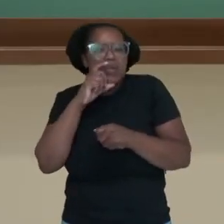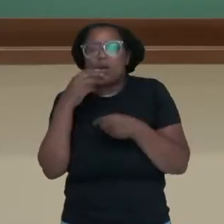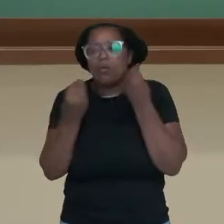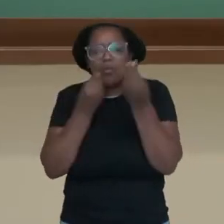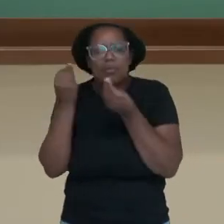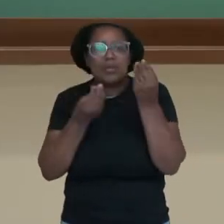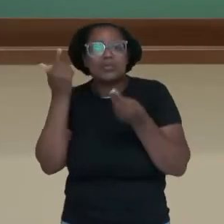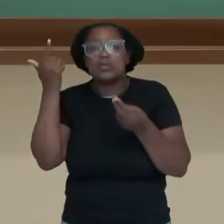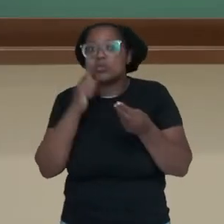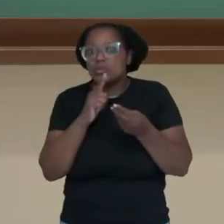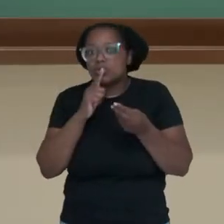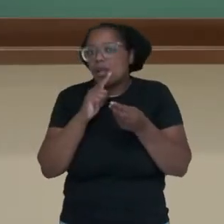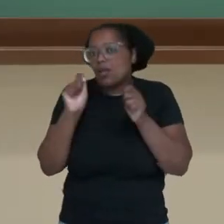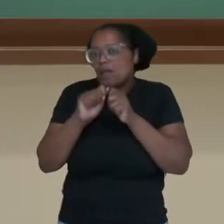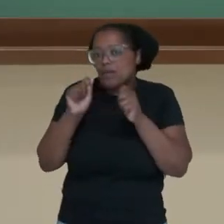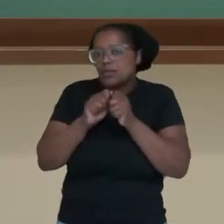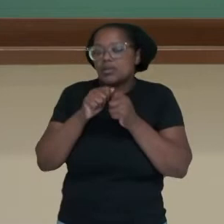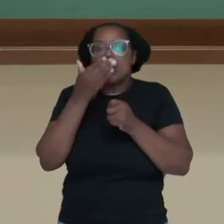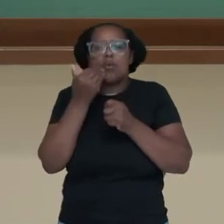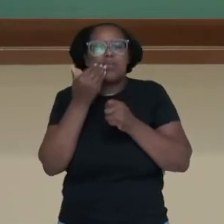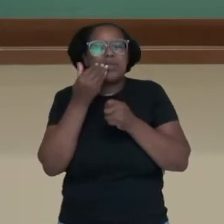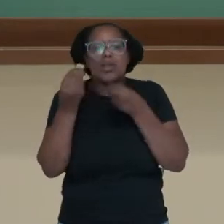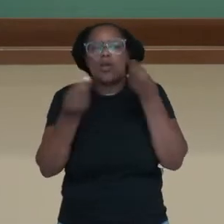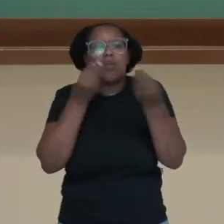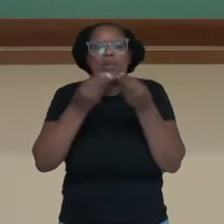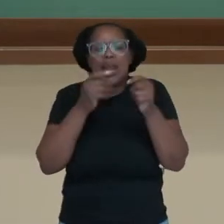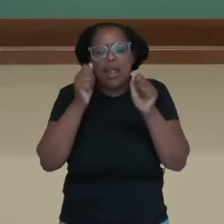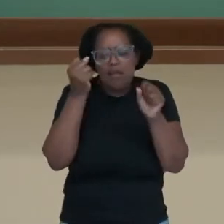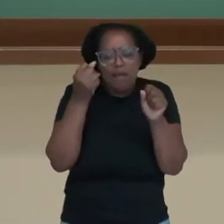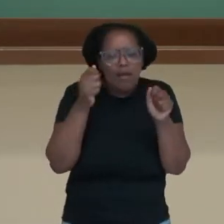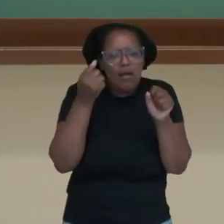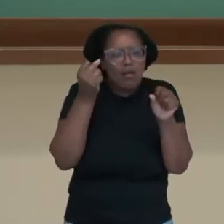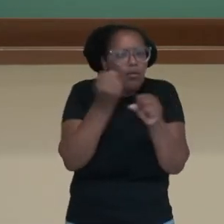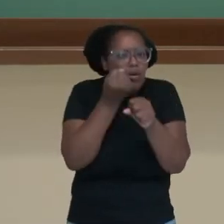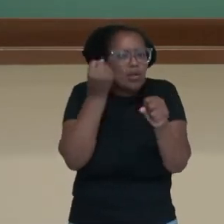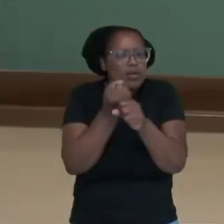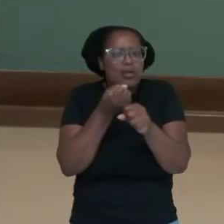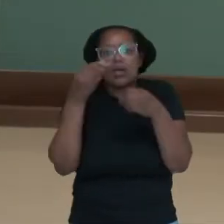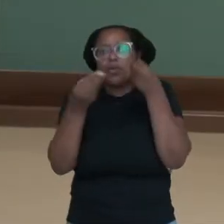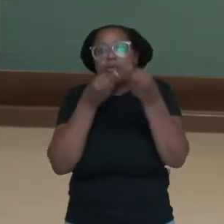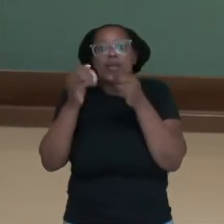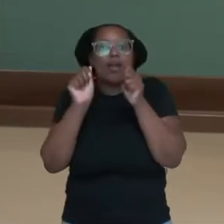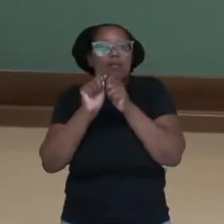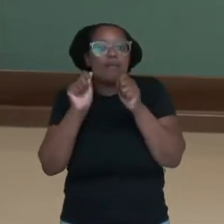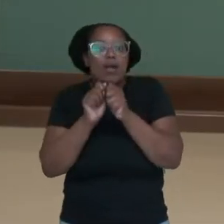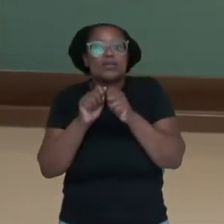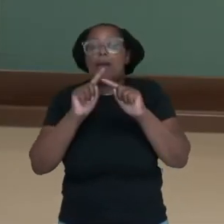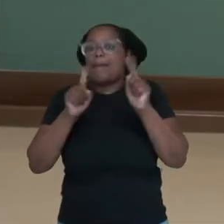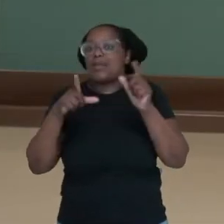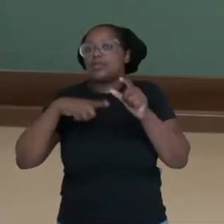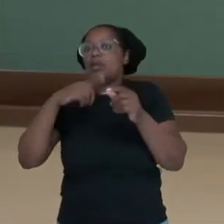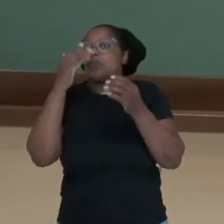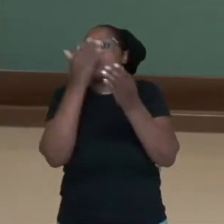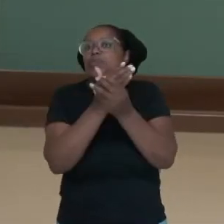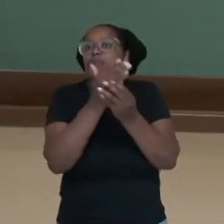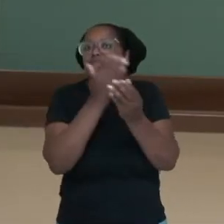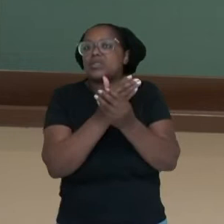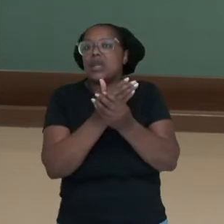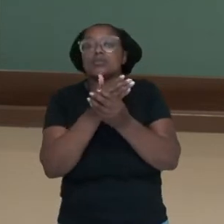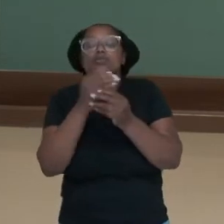não dependem de outros seres vivos. Como que ele fabrica? Como que ele produz? Através de um processo chamado